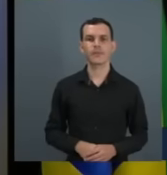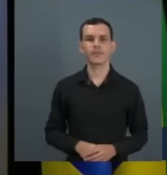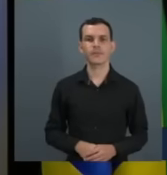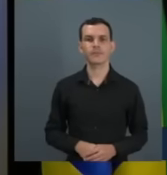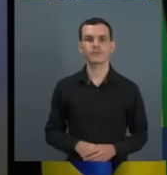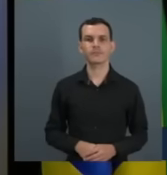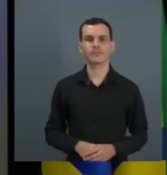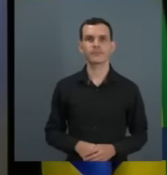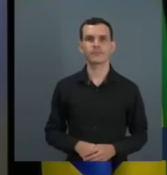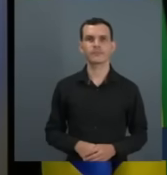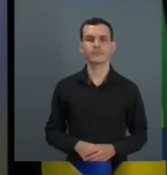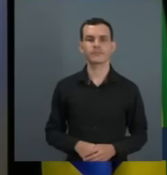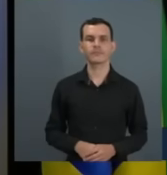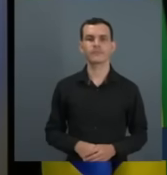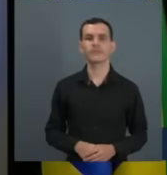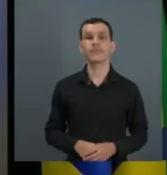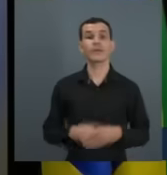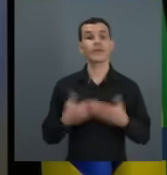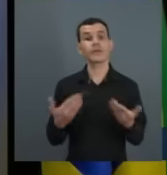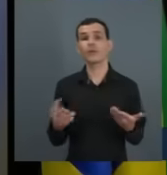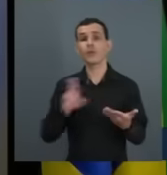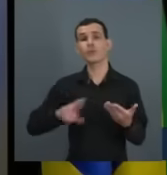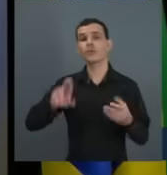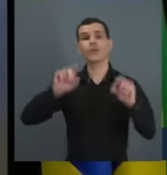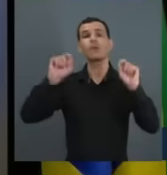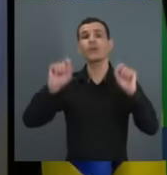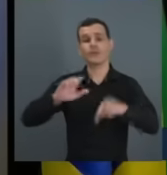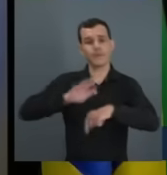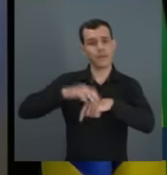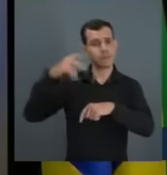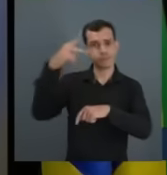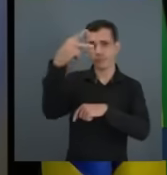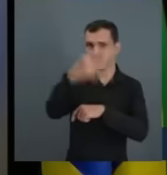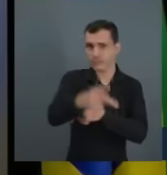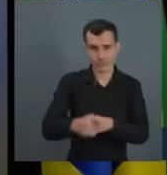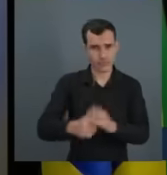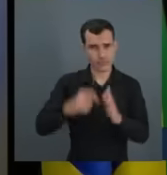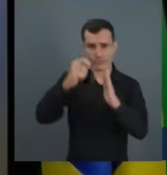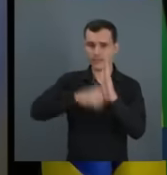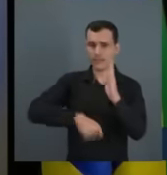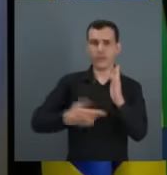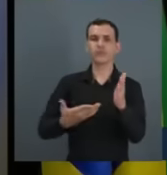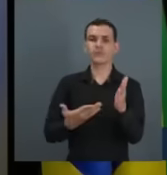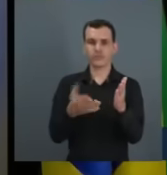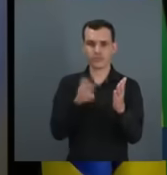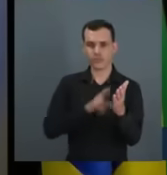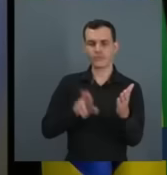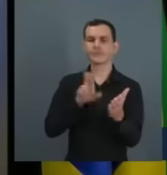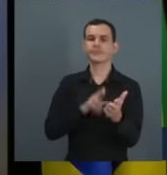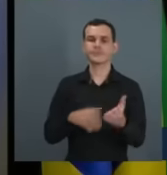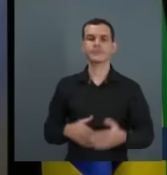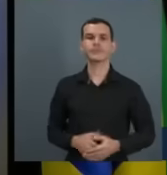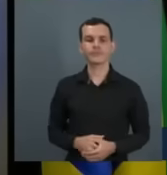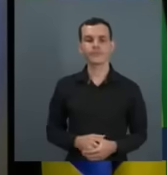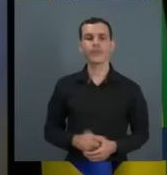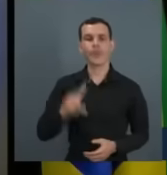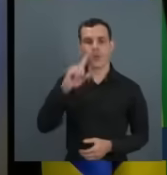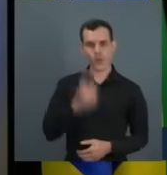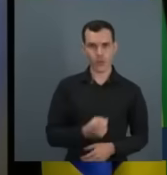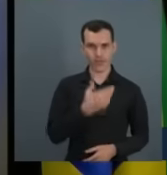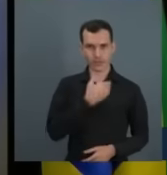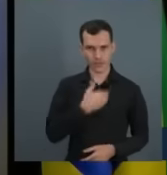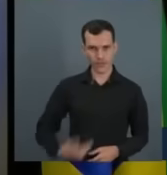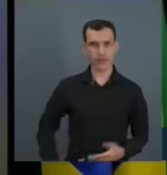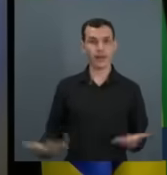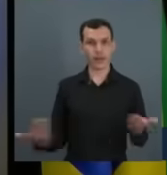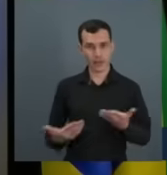Fazendo isso com o chapéu seu, com o chapéu dos outros, de quem paga imposto. O ex-governador e atual